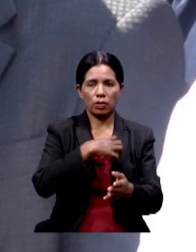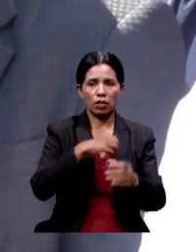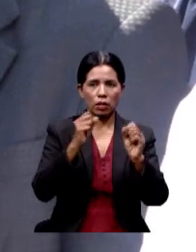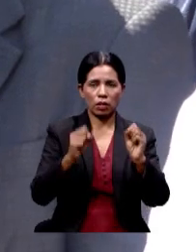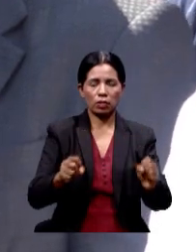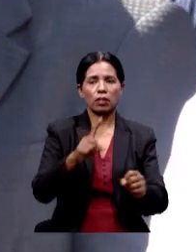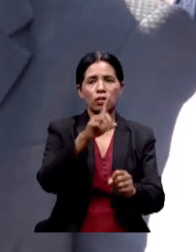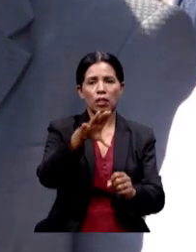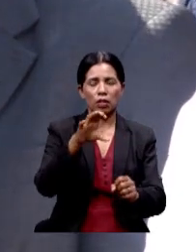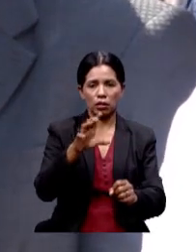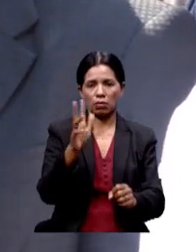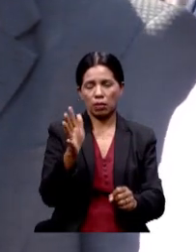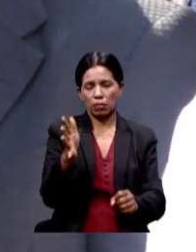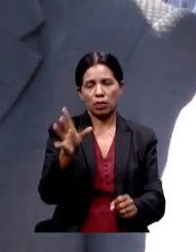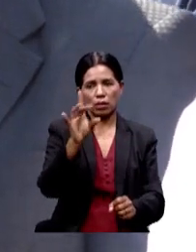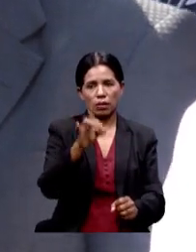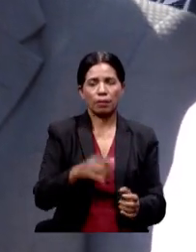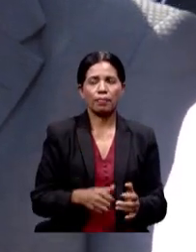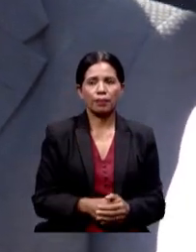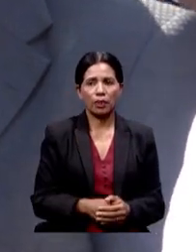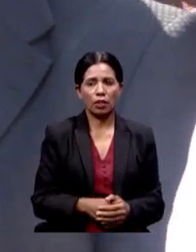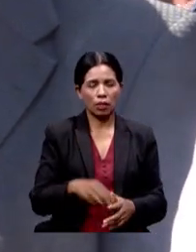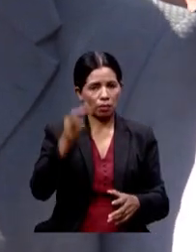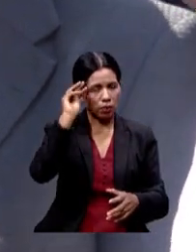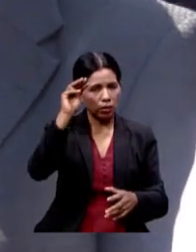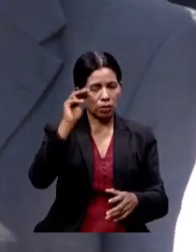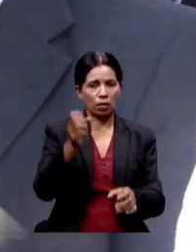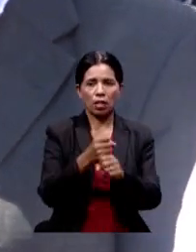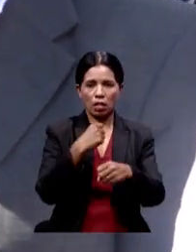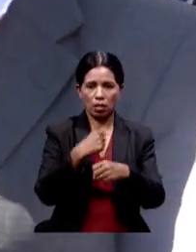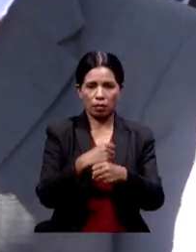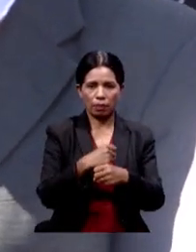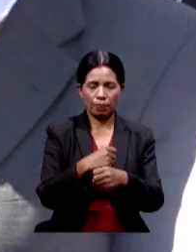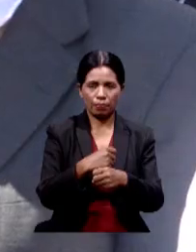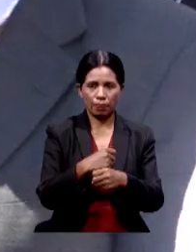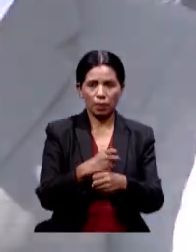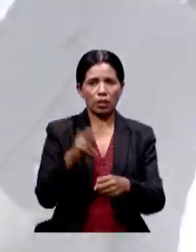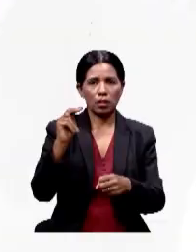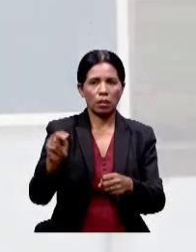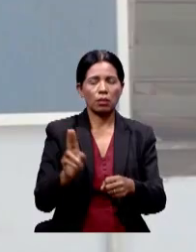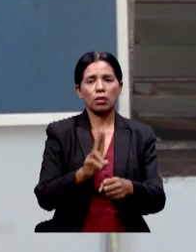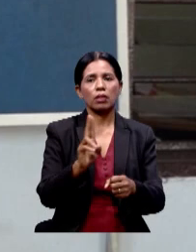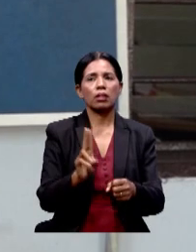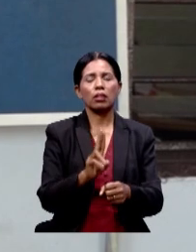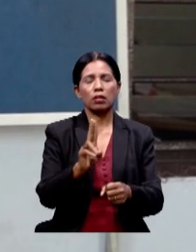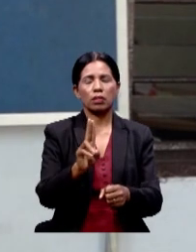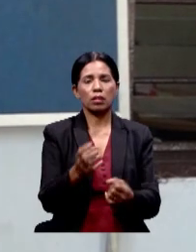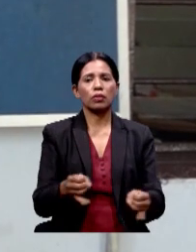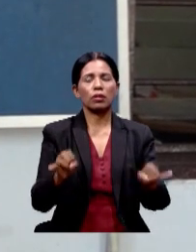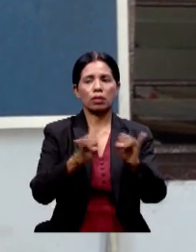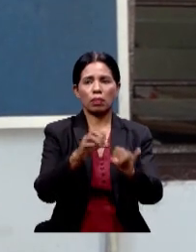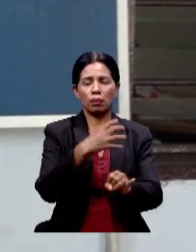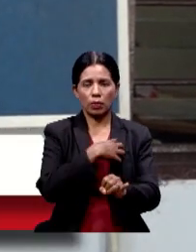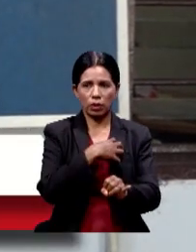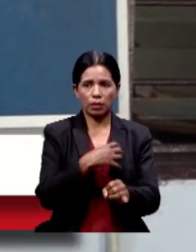torcida lhe manurecionou. Interior, né? Ministro não vê que nem a nem a quiser a instituição PNTL nem né? Né?